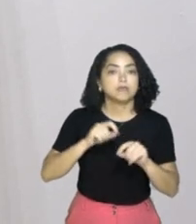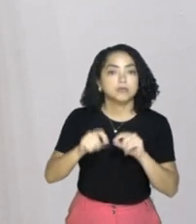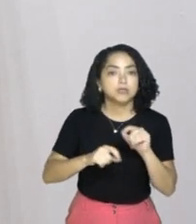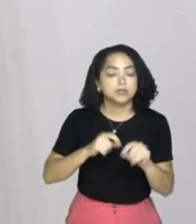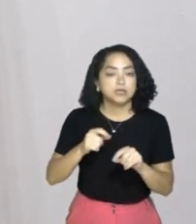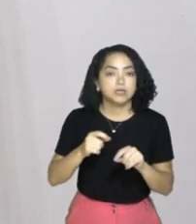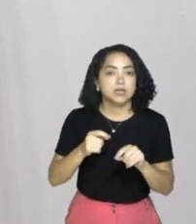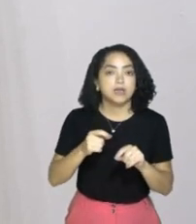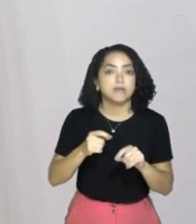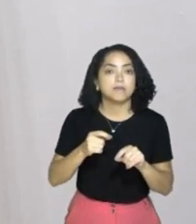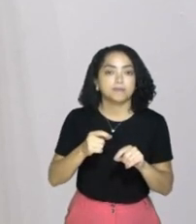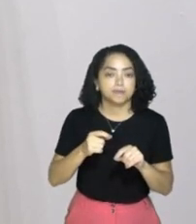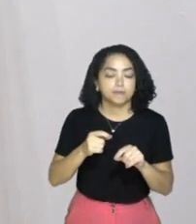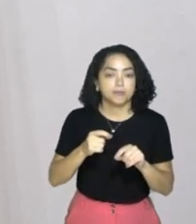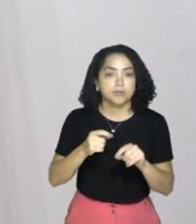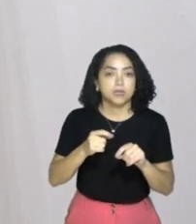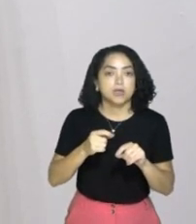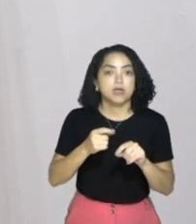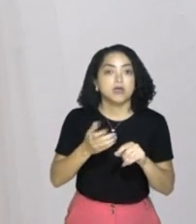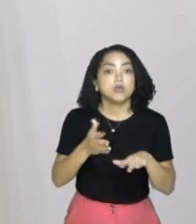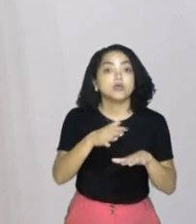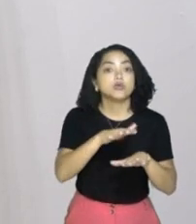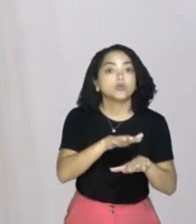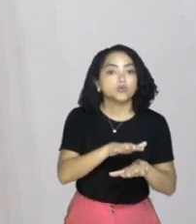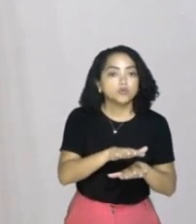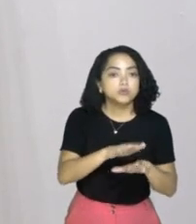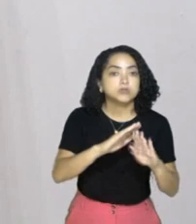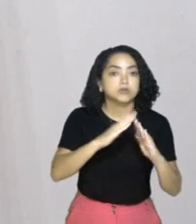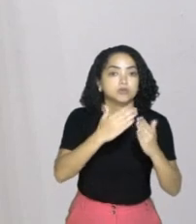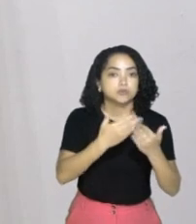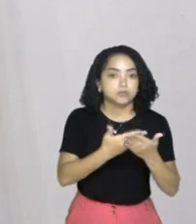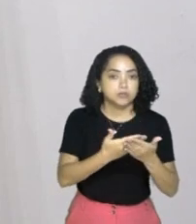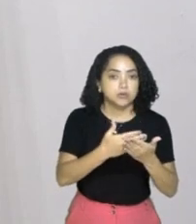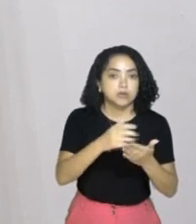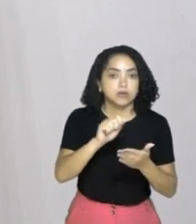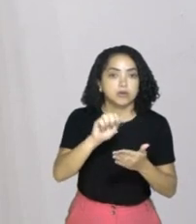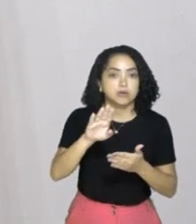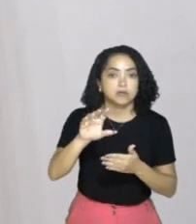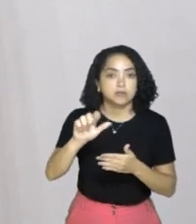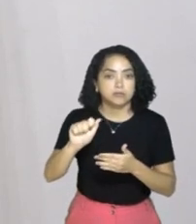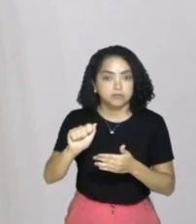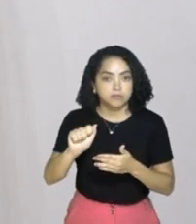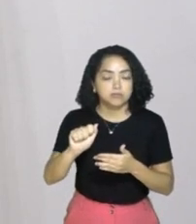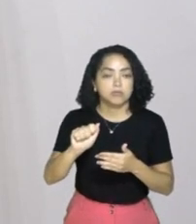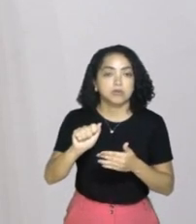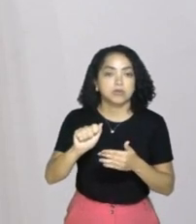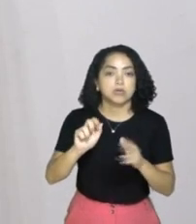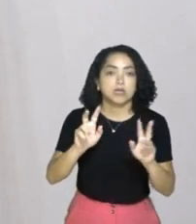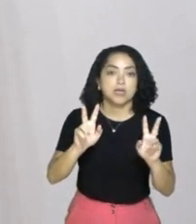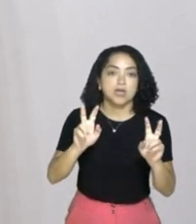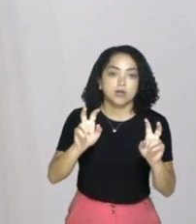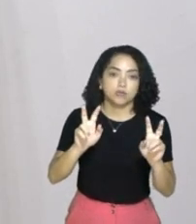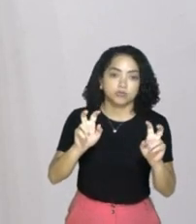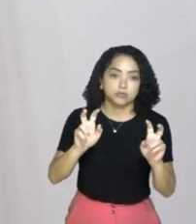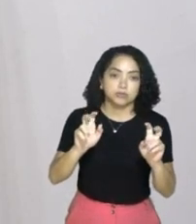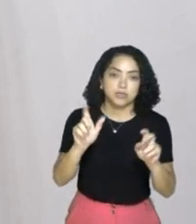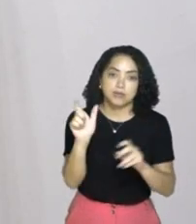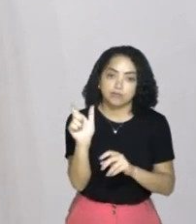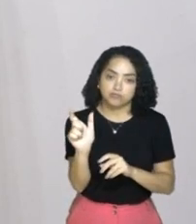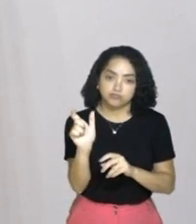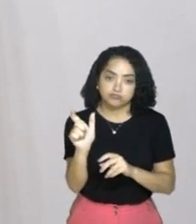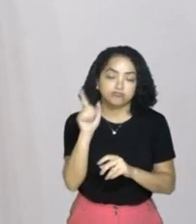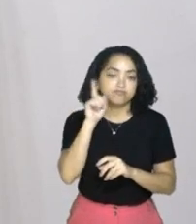do sistema de inclusão escolar aba é um termo americano é uma abreviatura